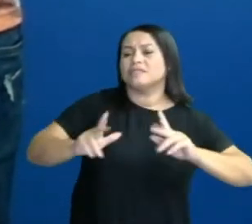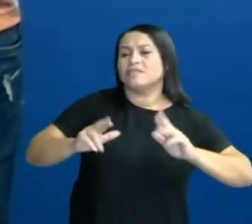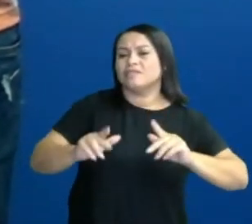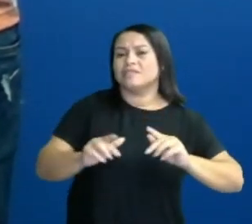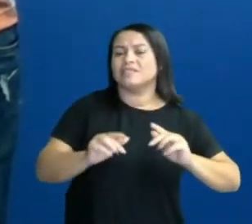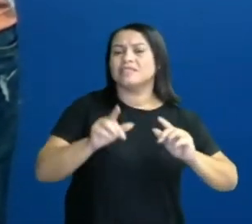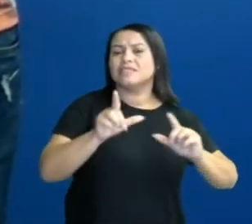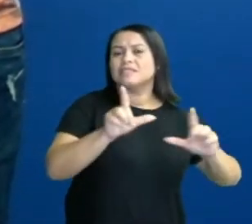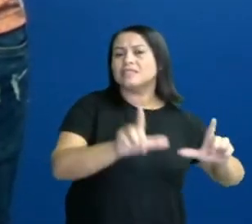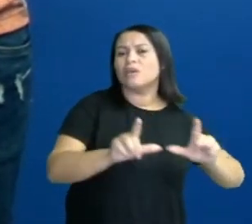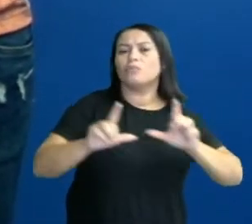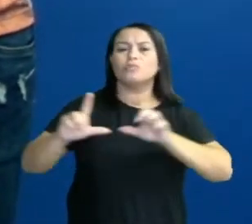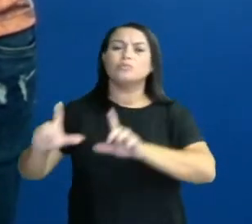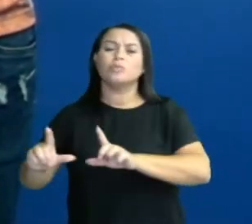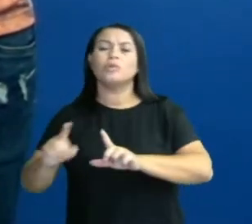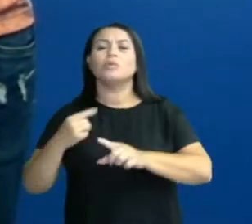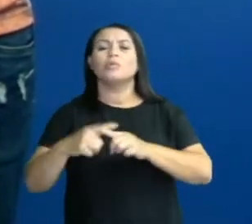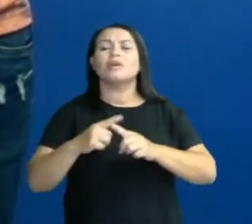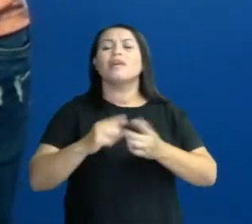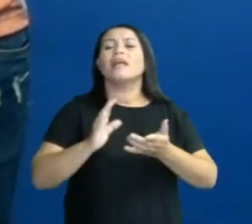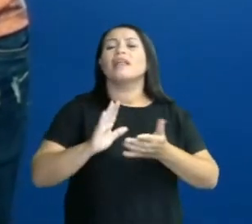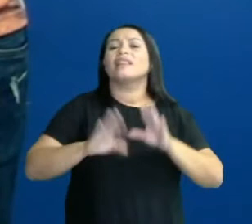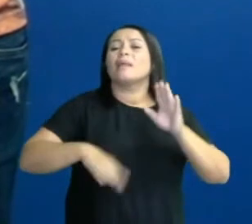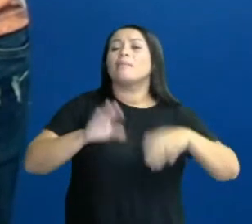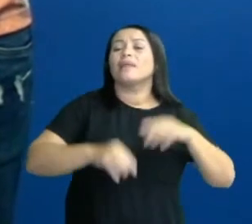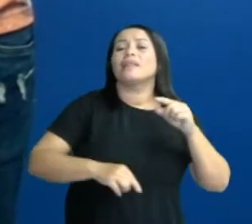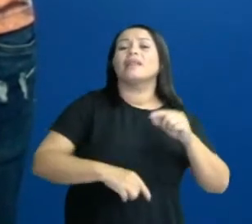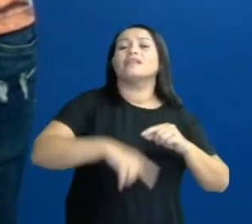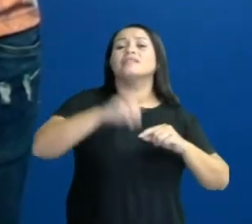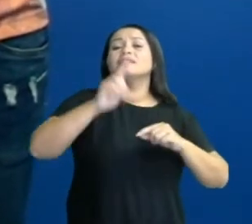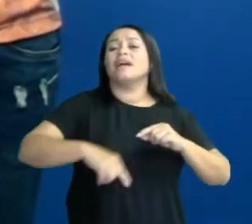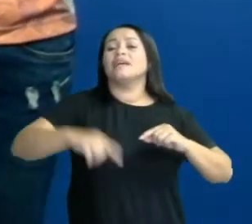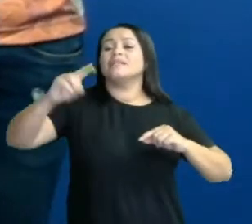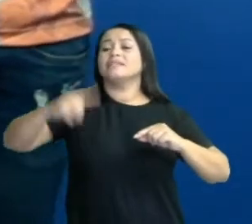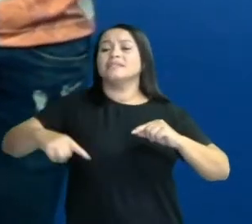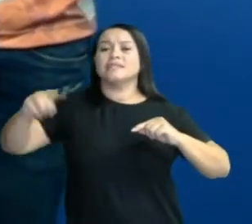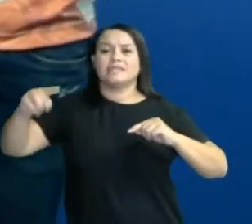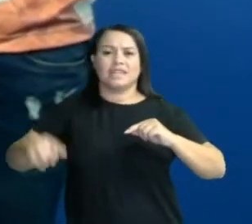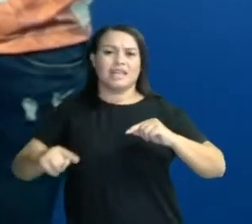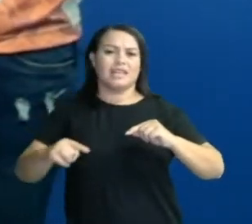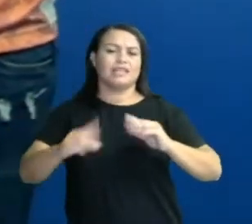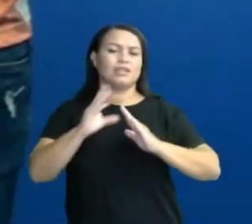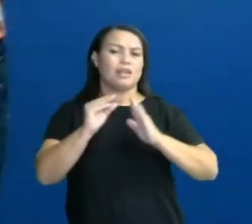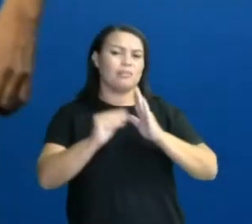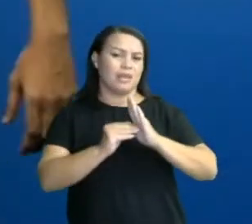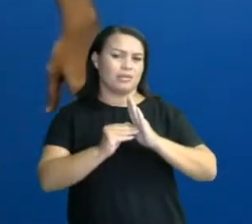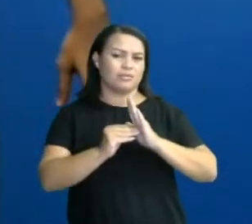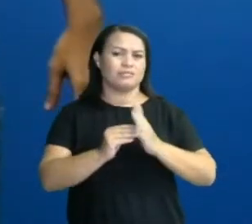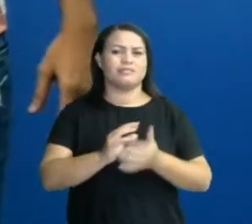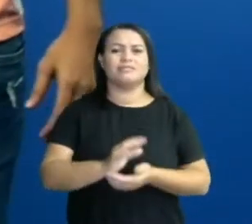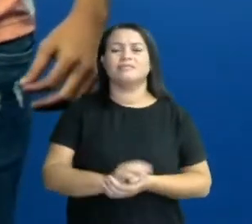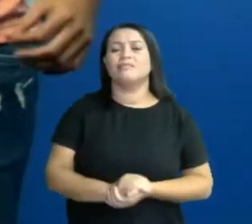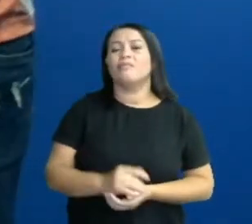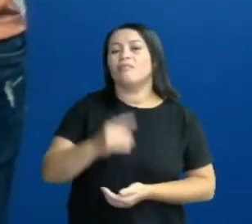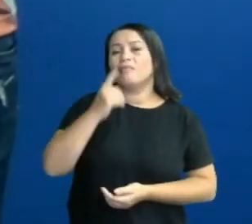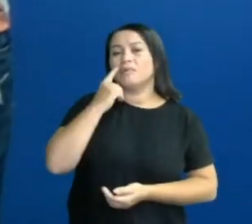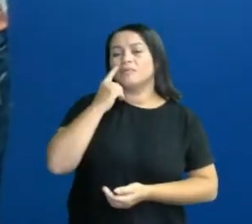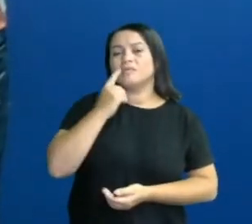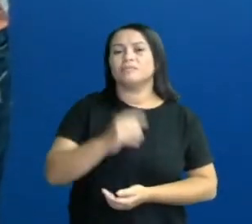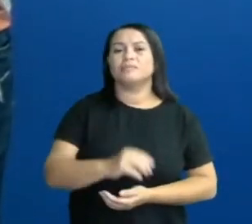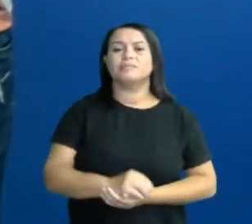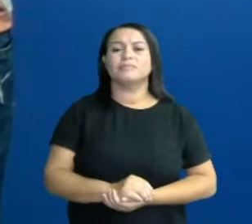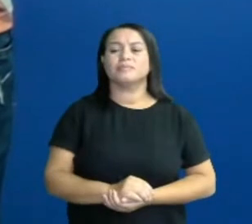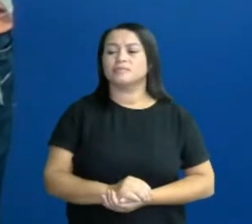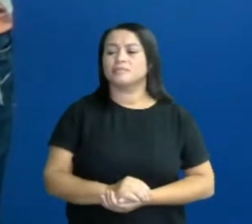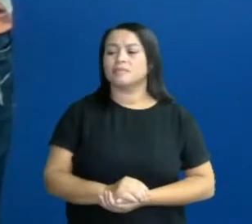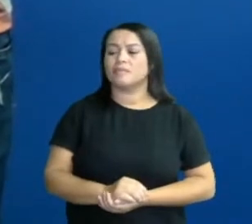escala empregada para representar. A escala é um dos elementos do mapa que a gente vai tratar mais à frente, ok? Bem,